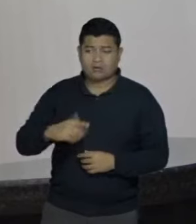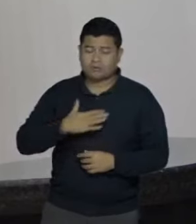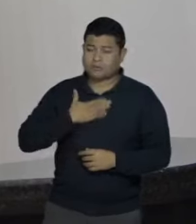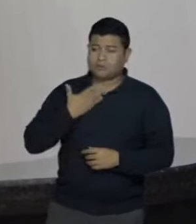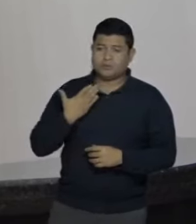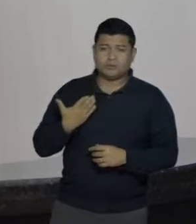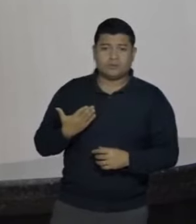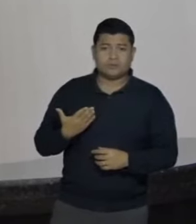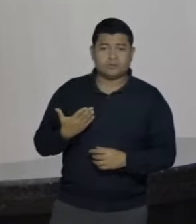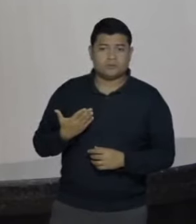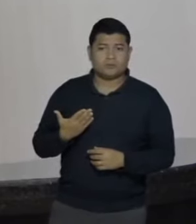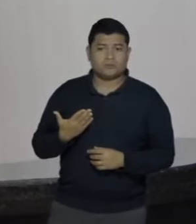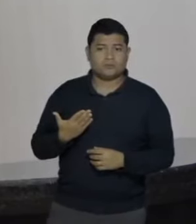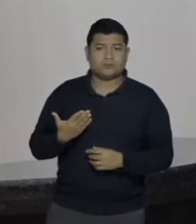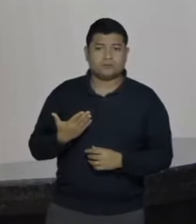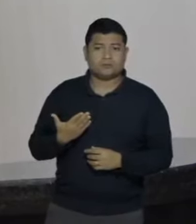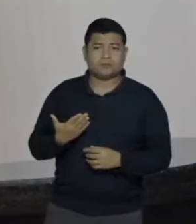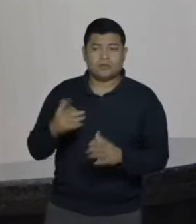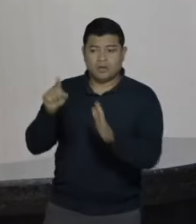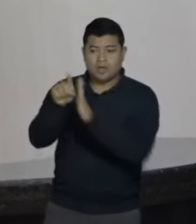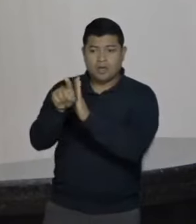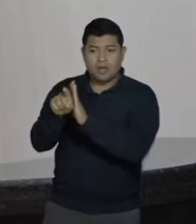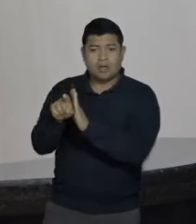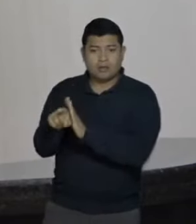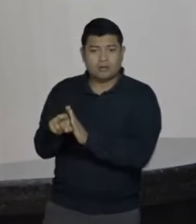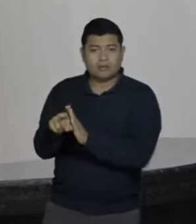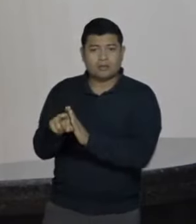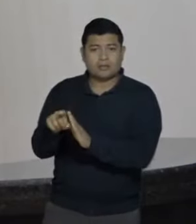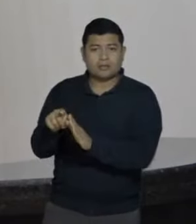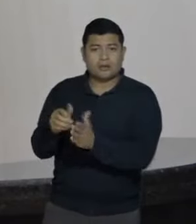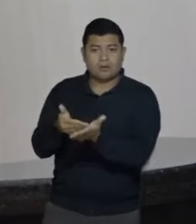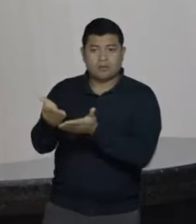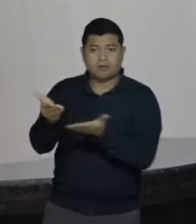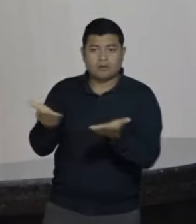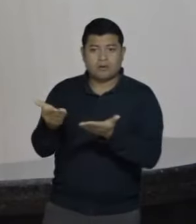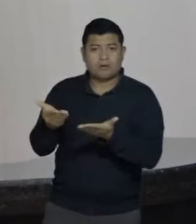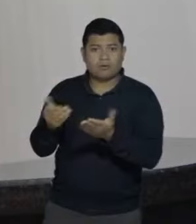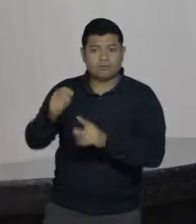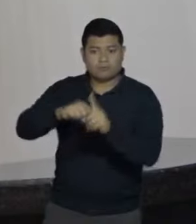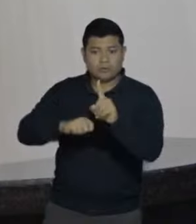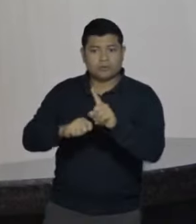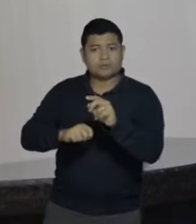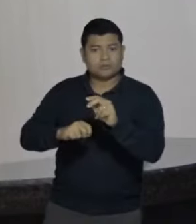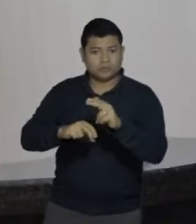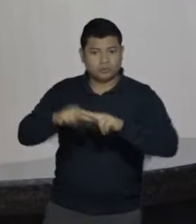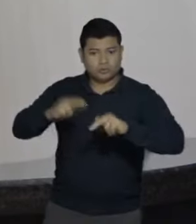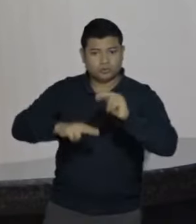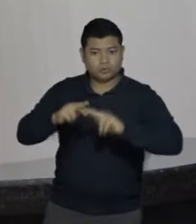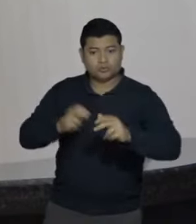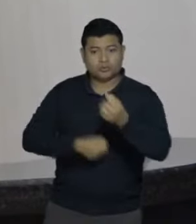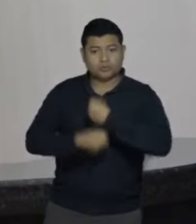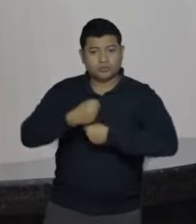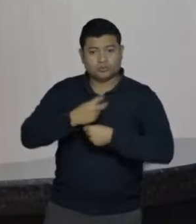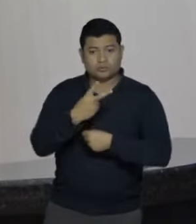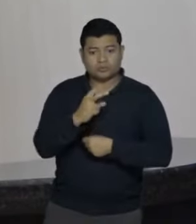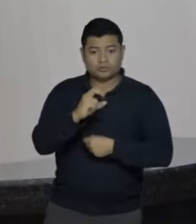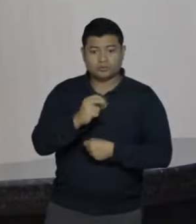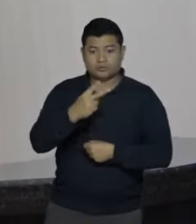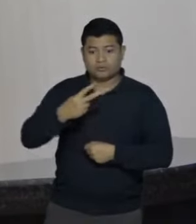e Essa pesquisa é de Junho agora deste ano mas tem